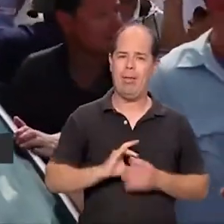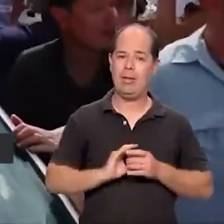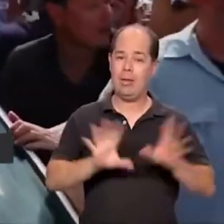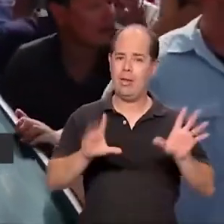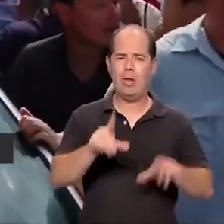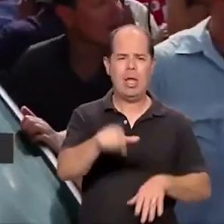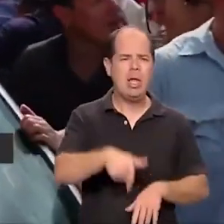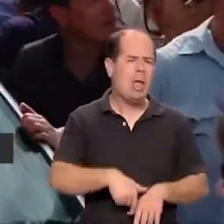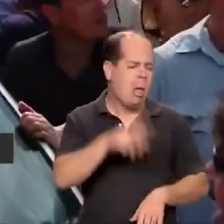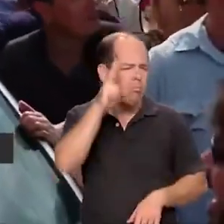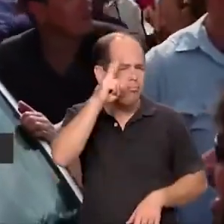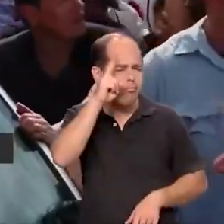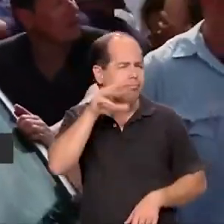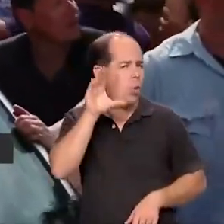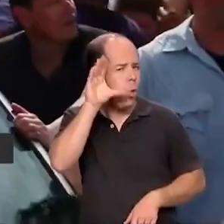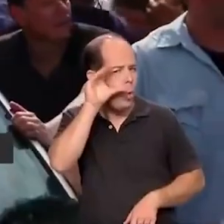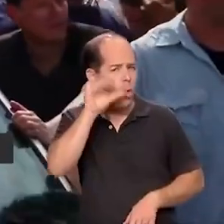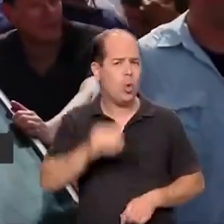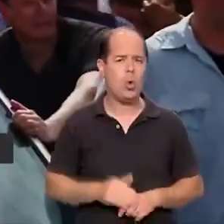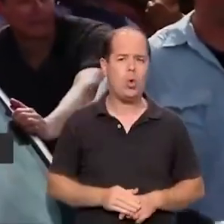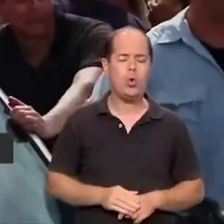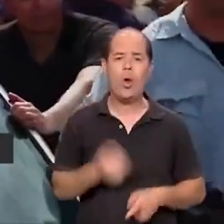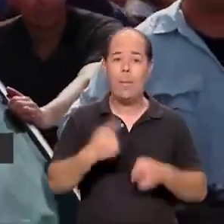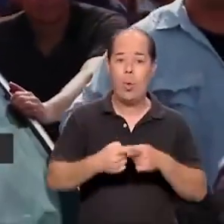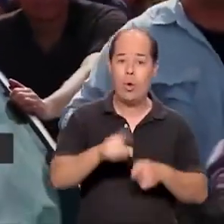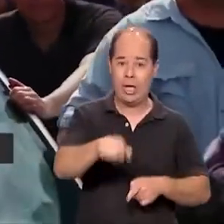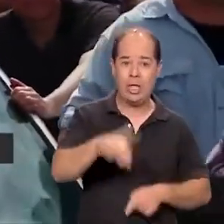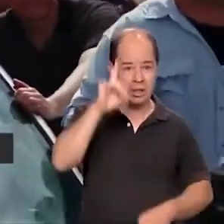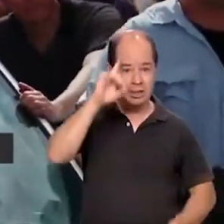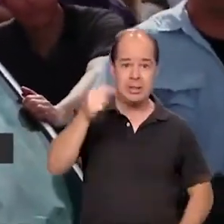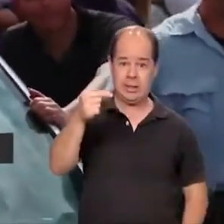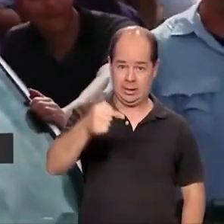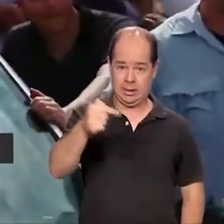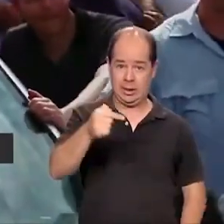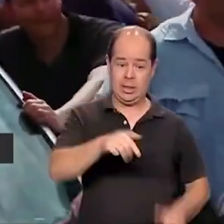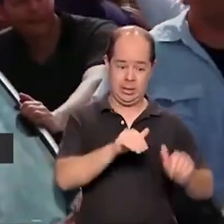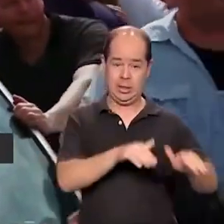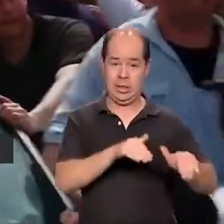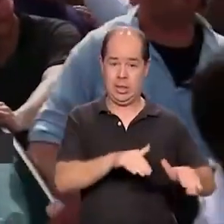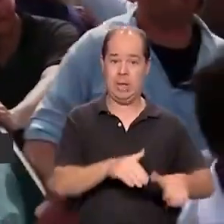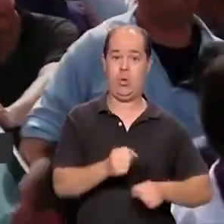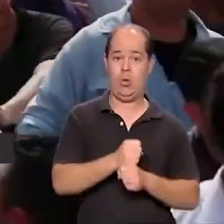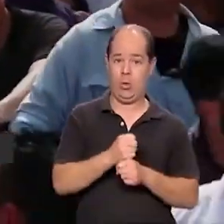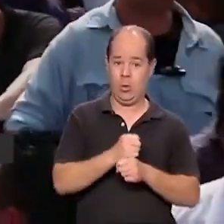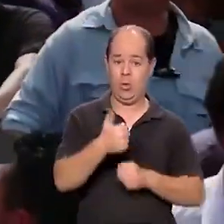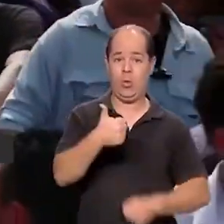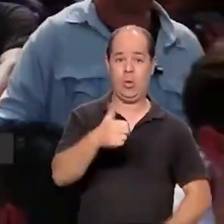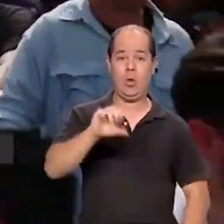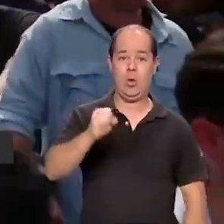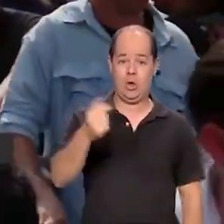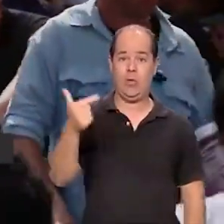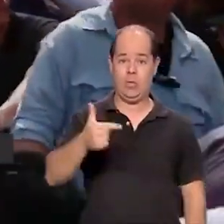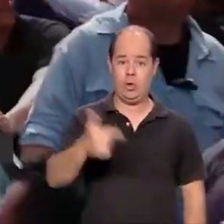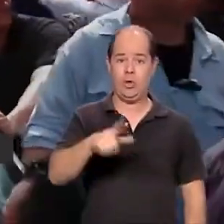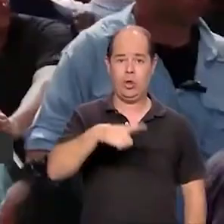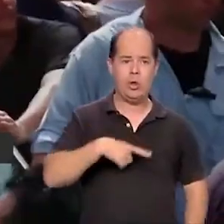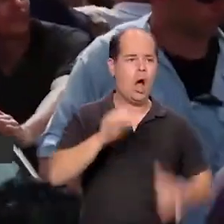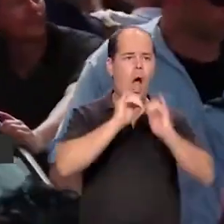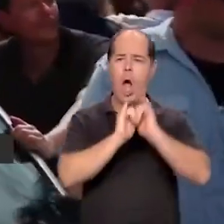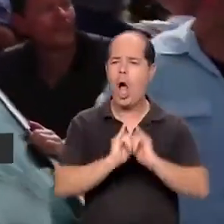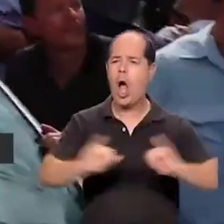curiosa. Isso porque em 7 de setembro de 1822, quando foi